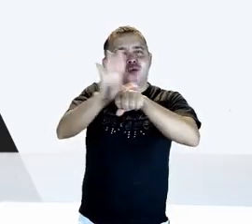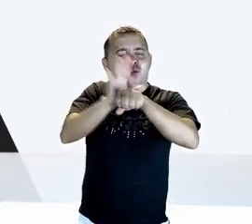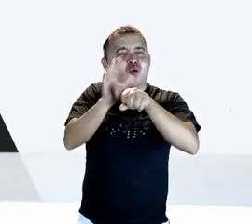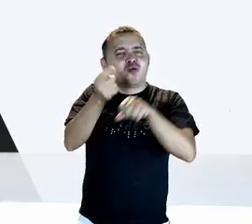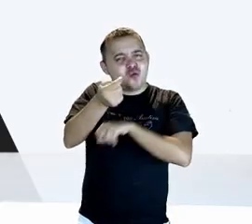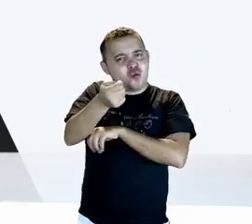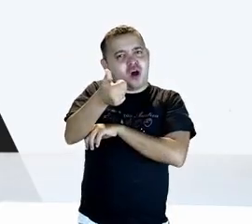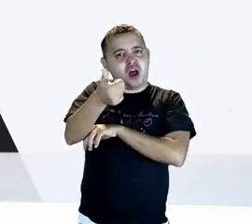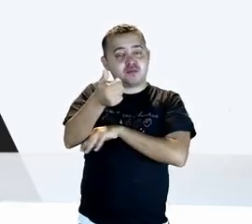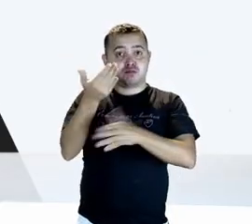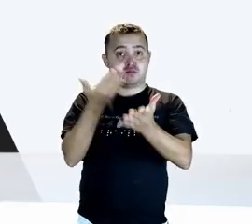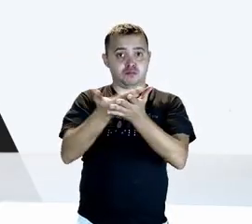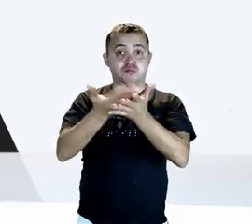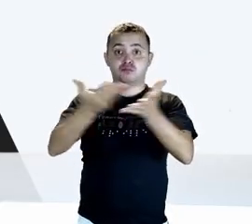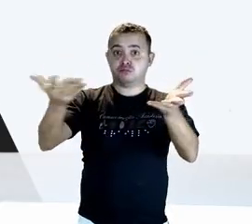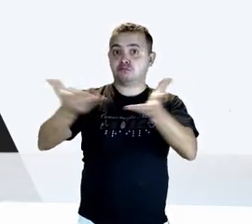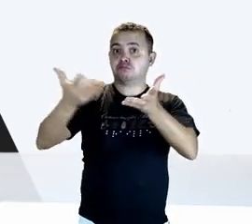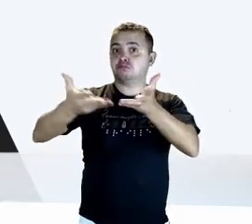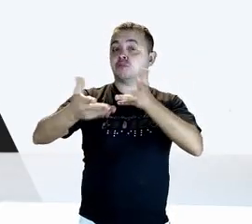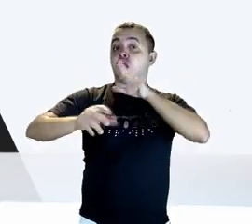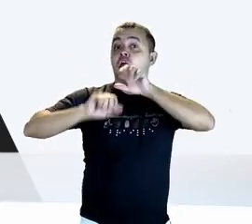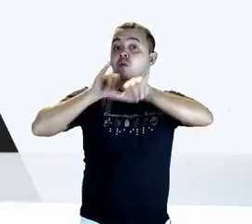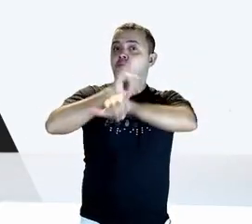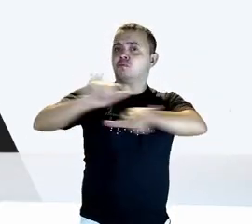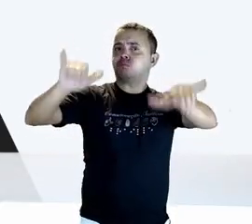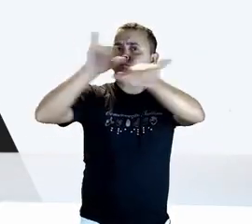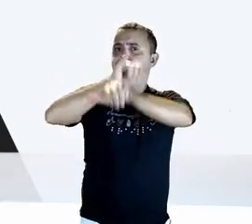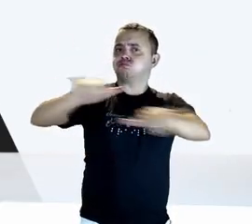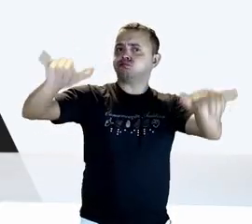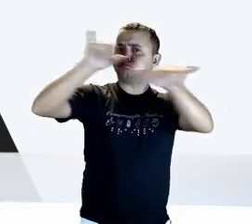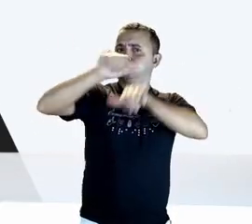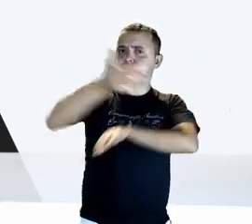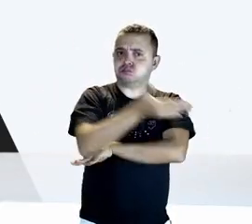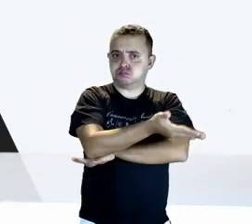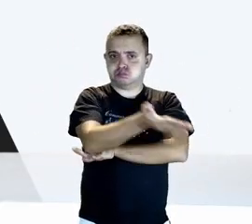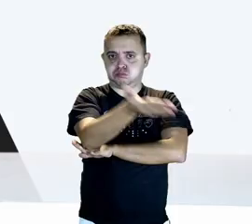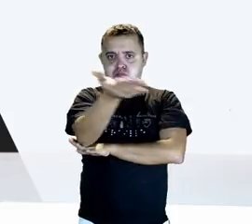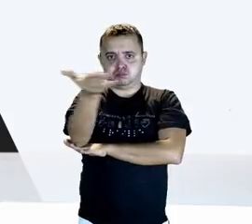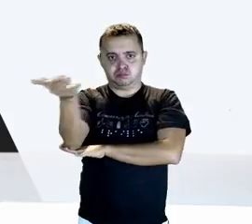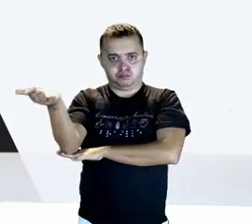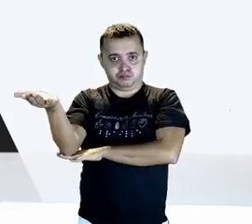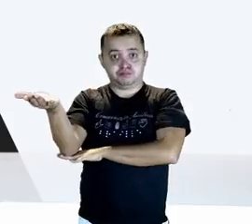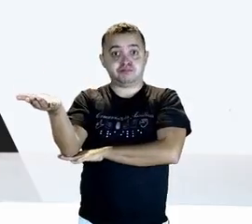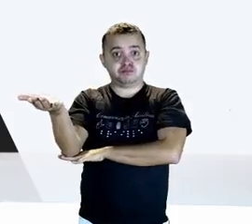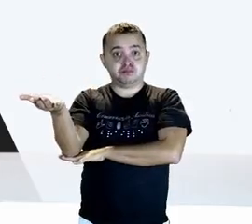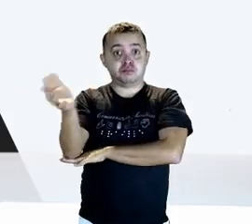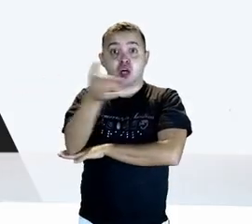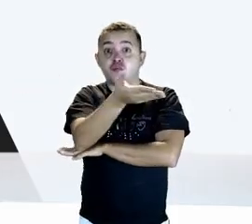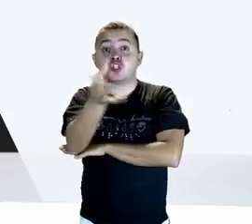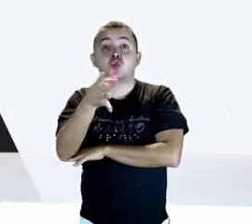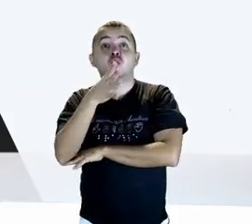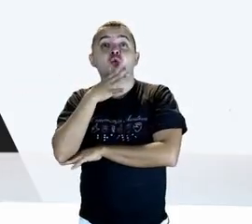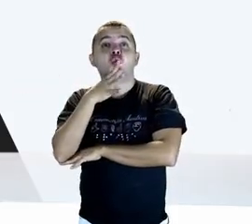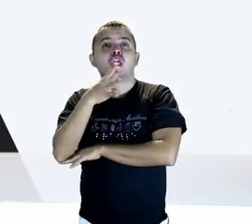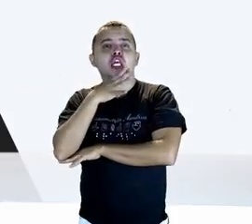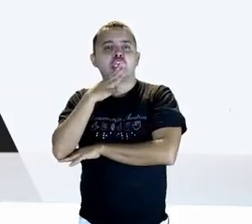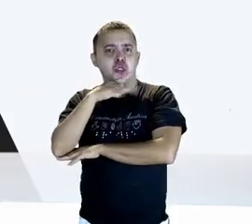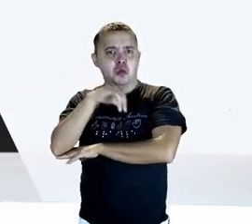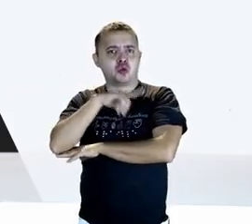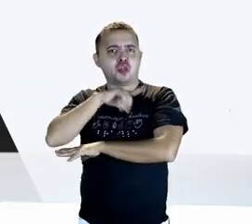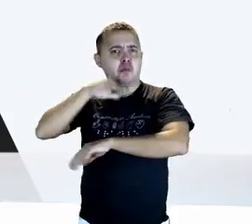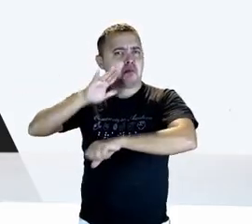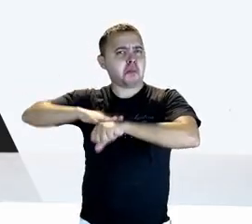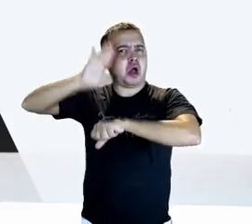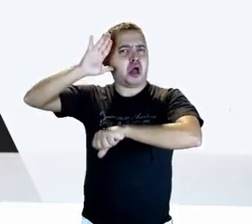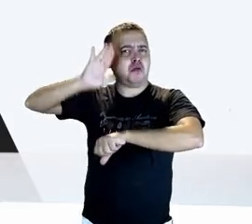curso e a aula de hoje é mais uma informação que nós vamos trazer para agregar mais valores